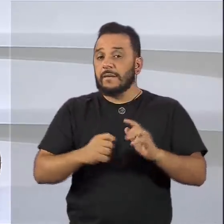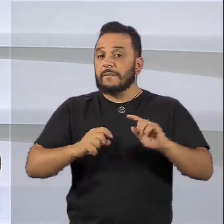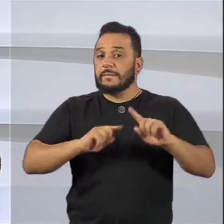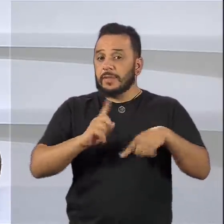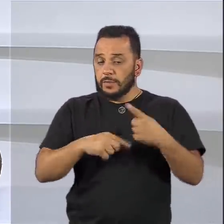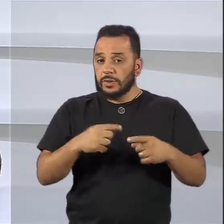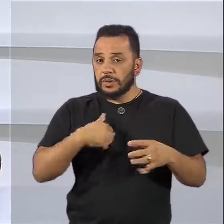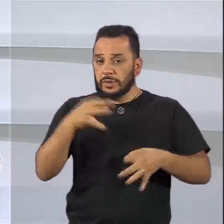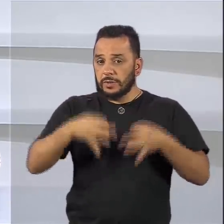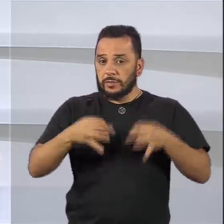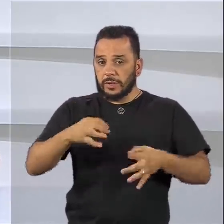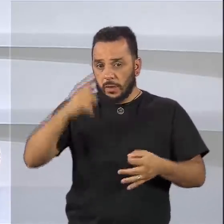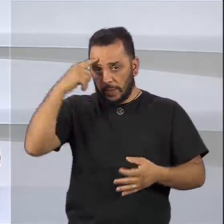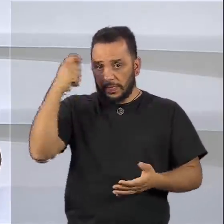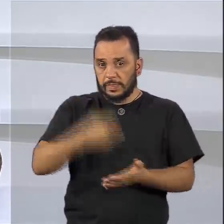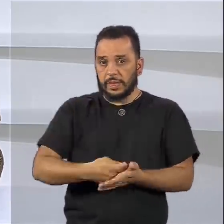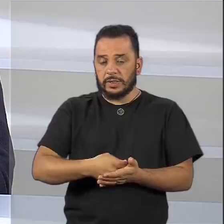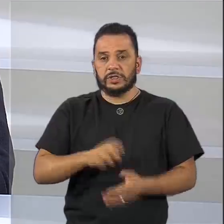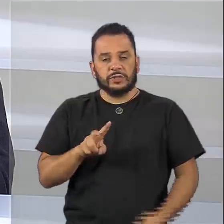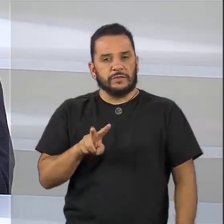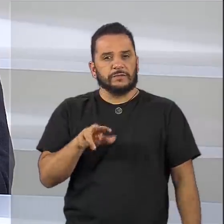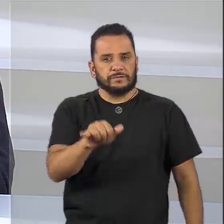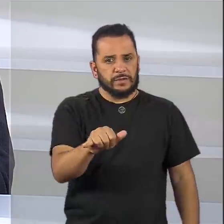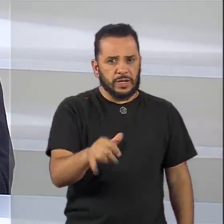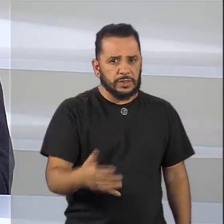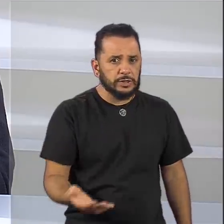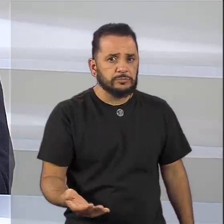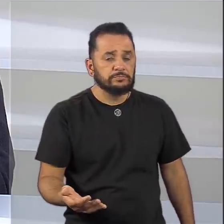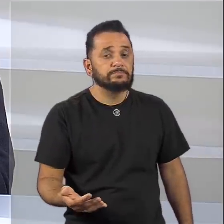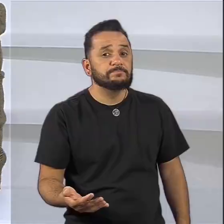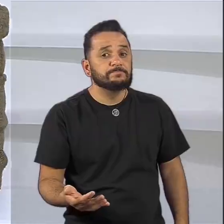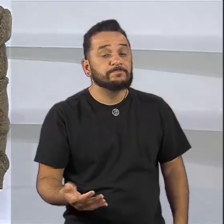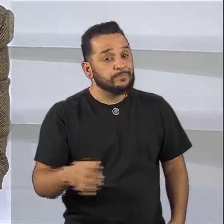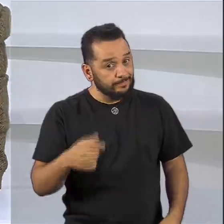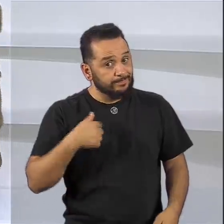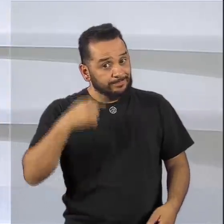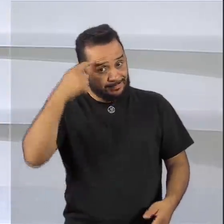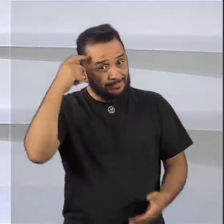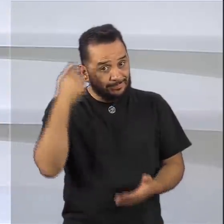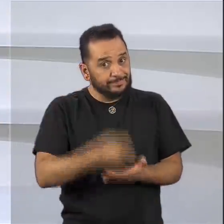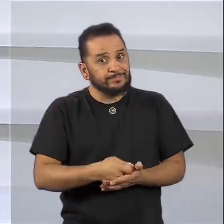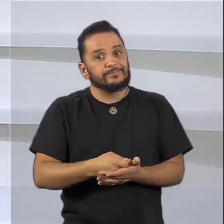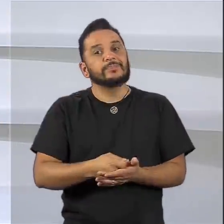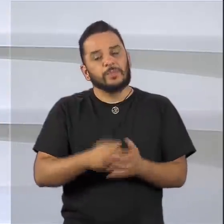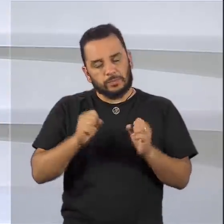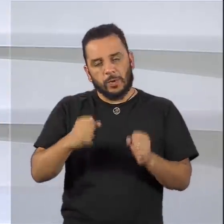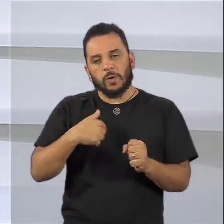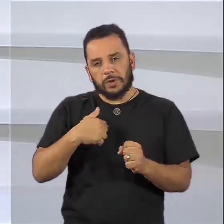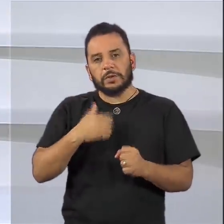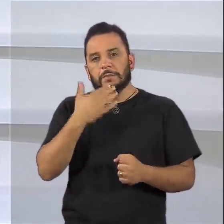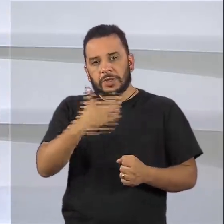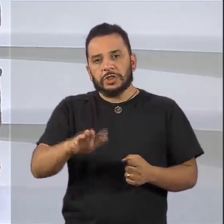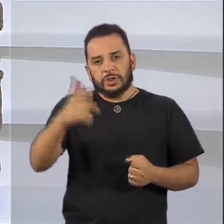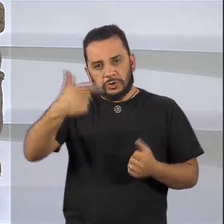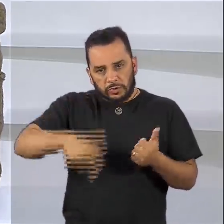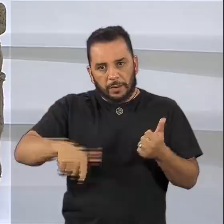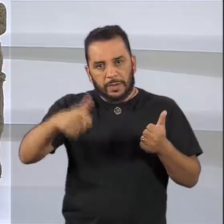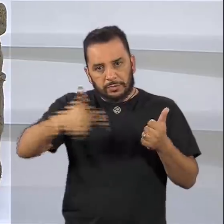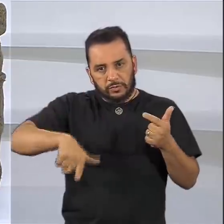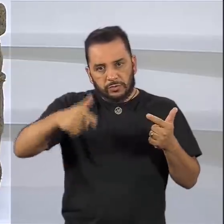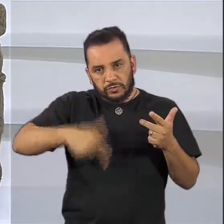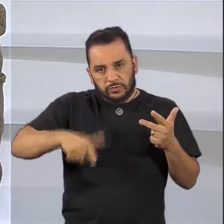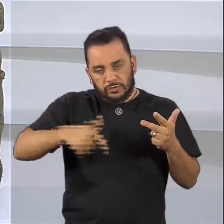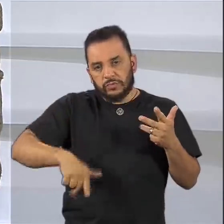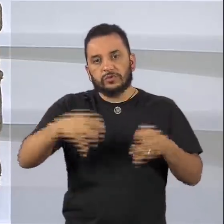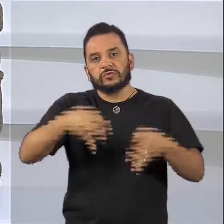o tribunal irá decidir. E dessa decisão cabem recursos, embargos de declaração, etc. Então, agora, nós temos uma